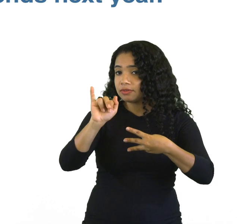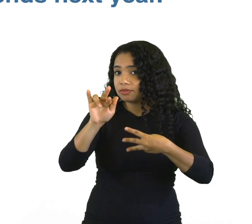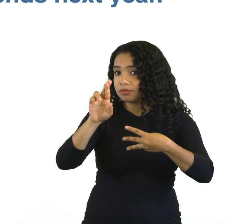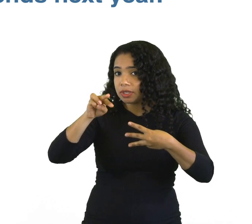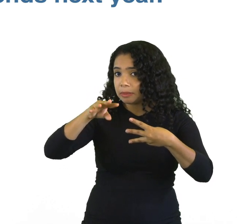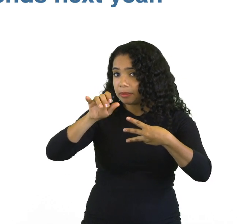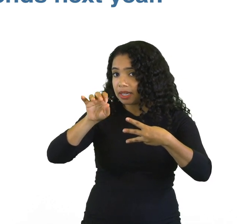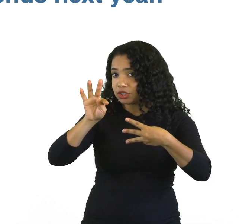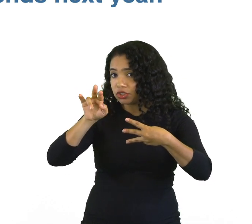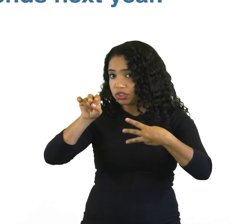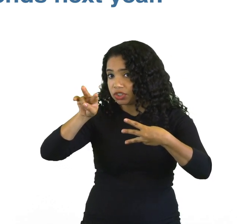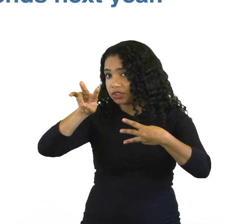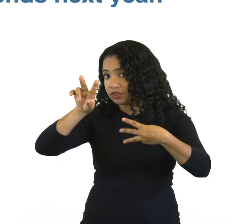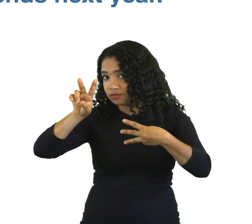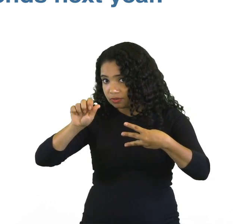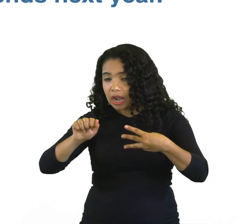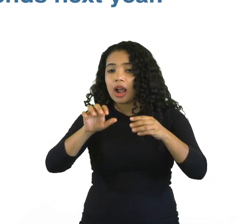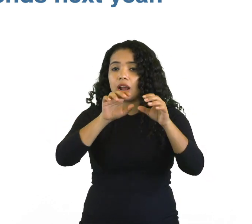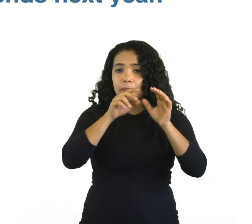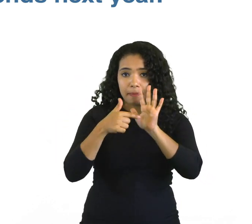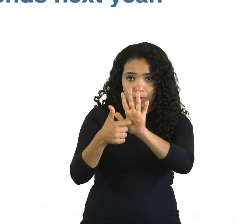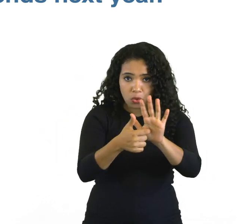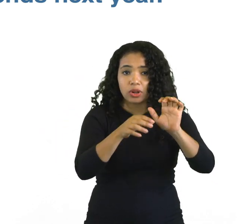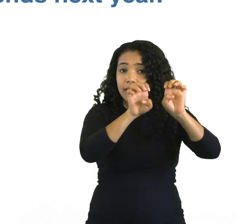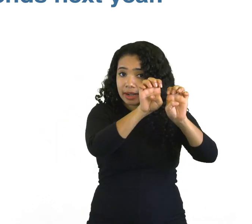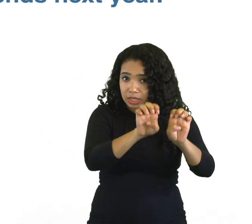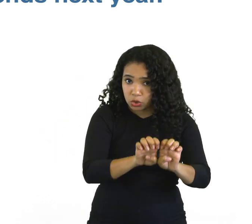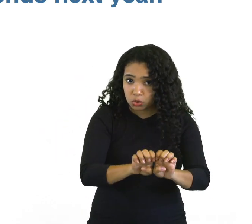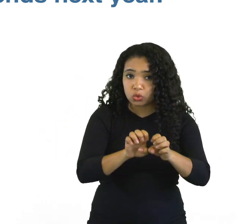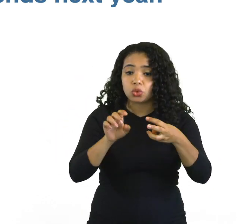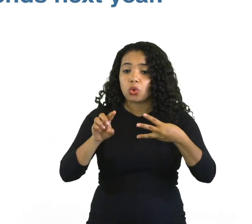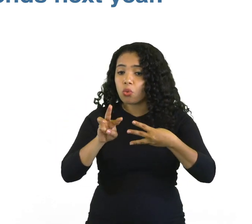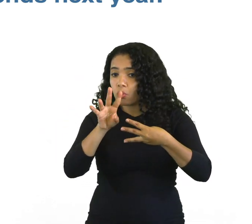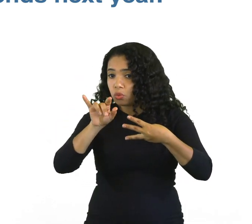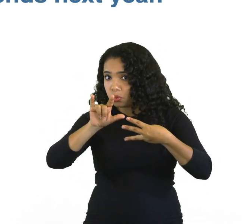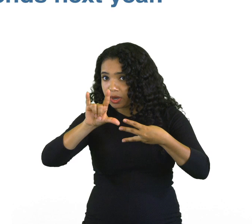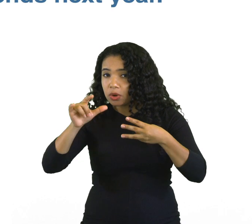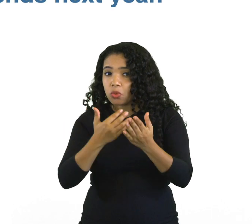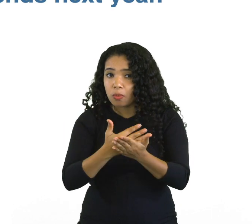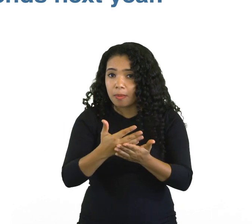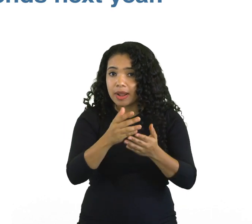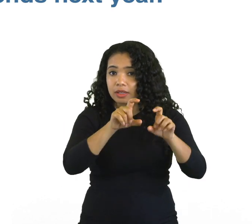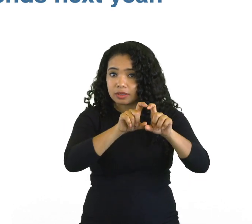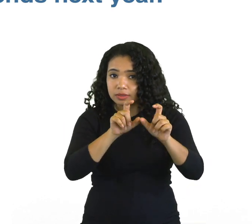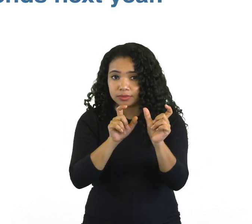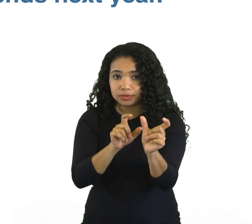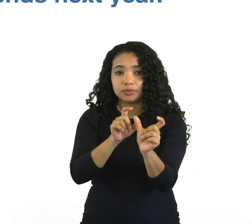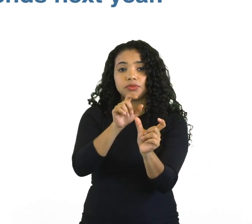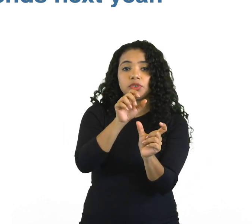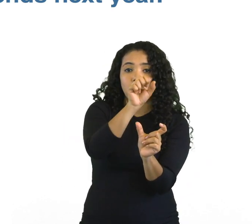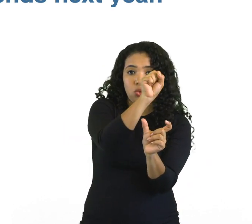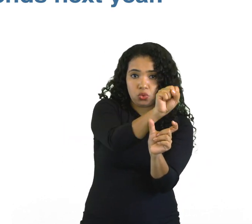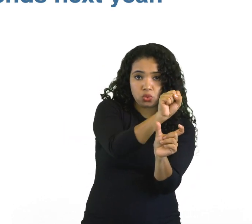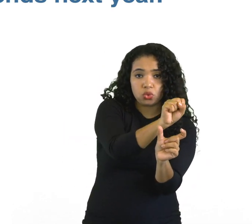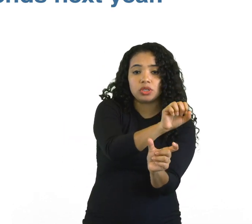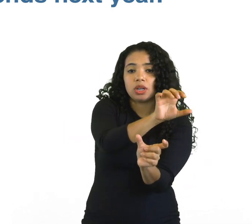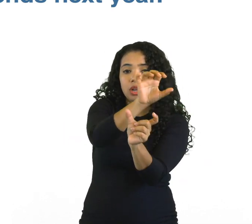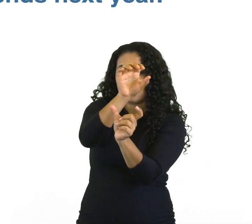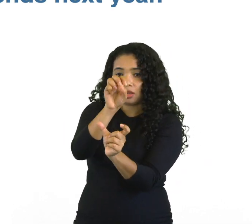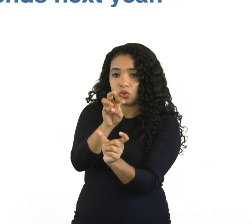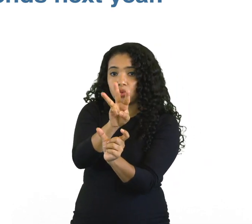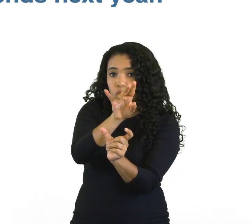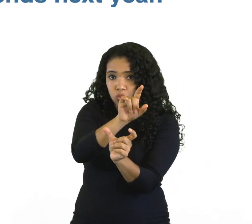vocês da estrutura, do will lá no início, ok? Que nós temos o sujeito, o will e o complemento, o